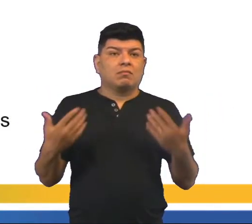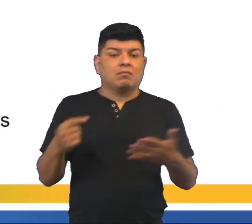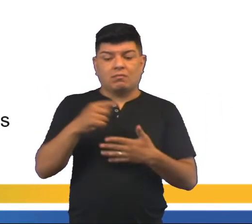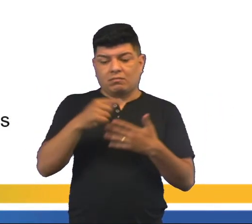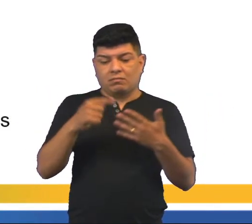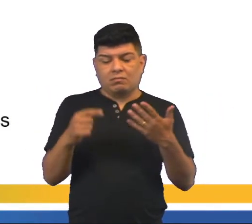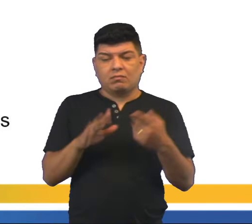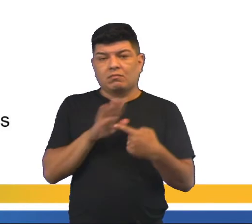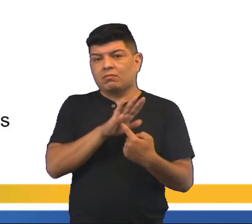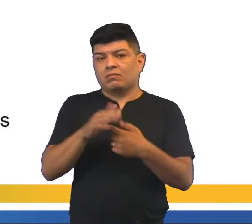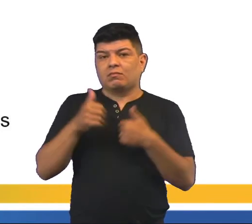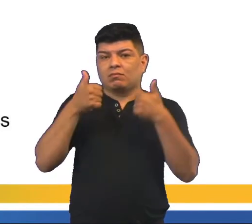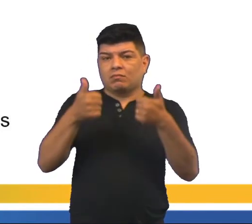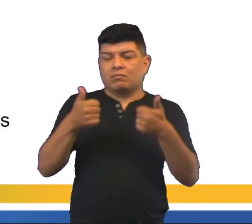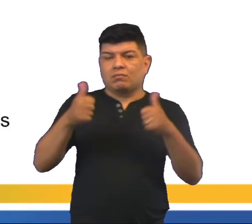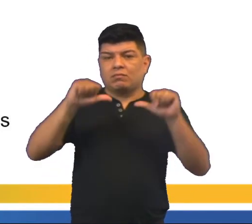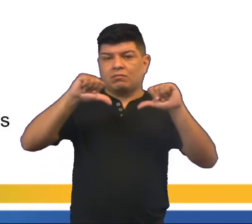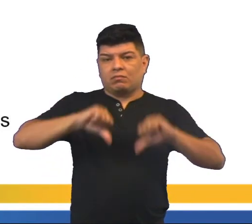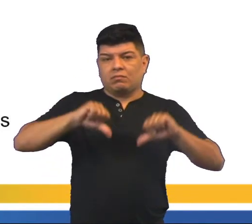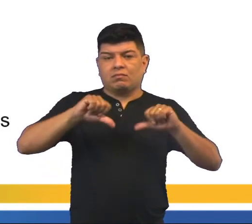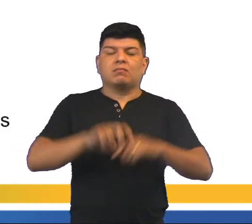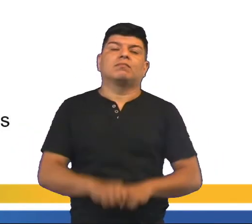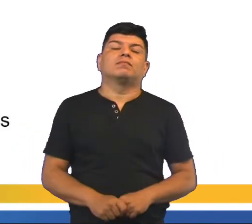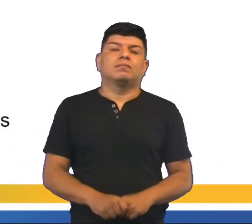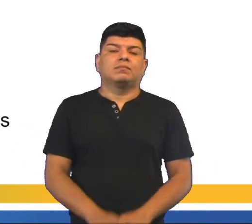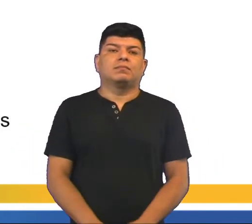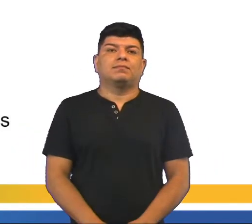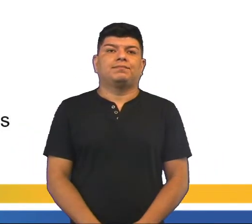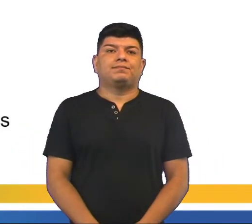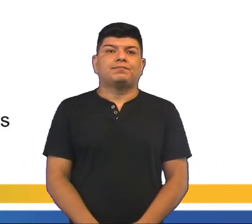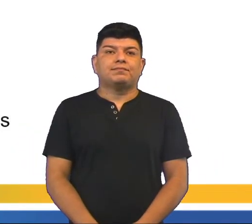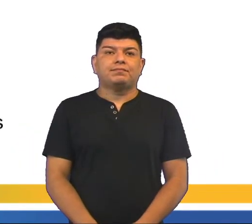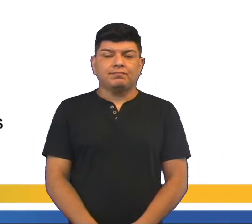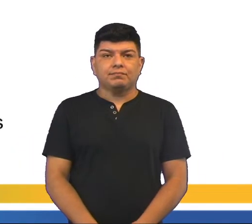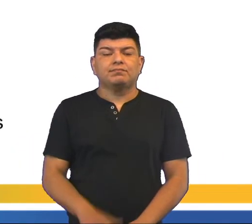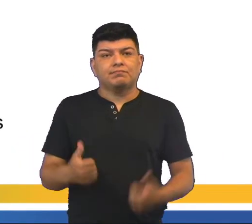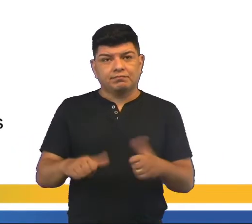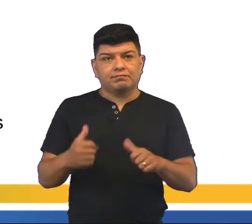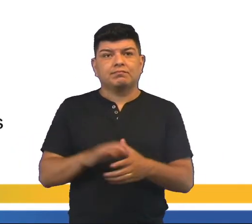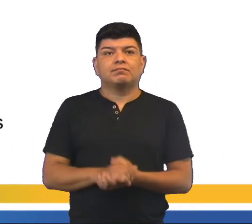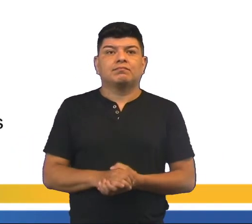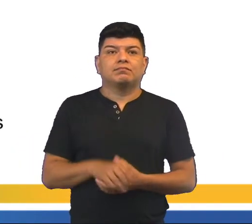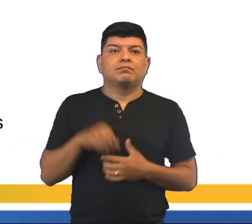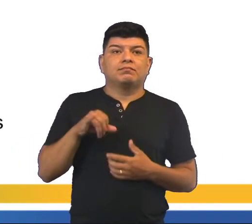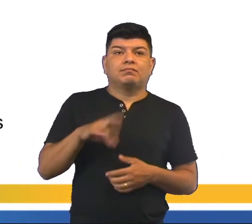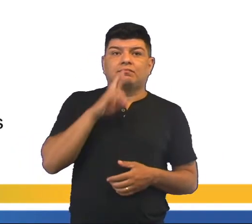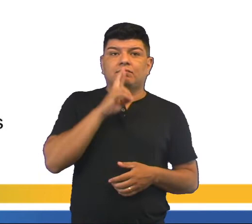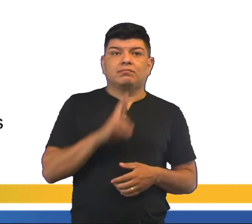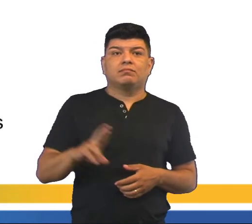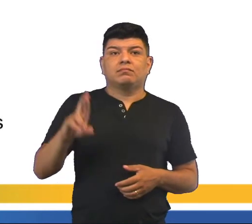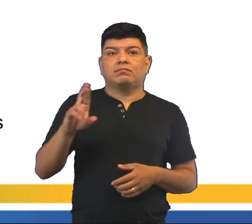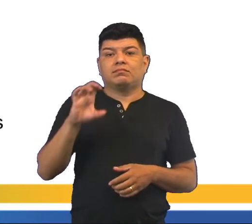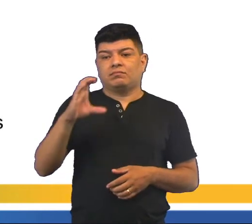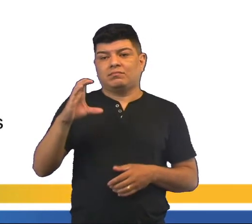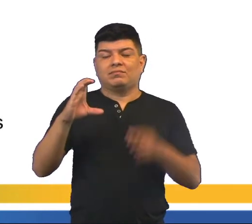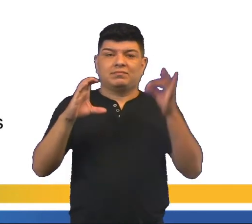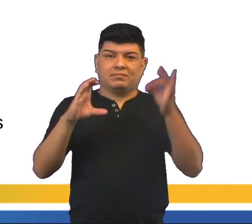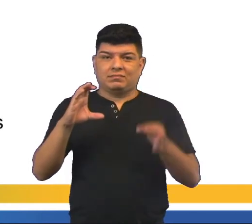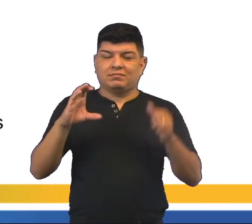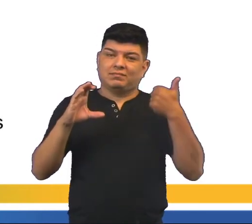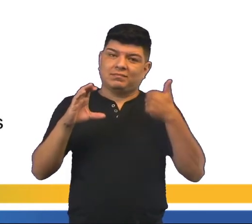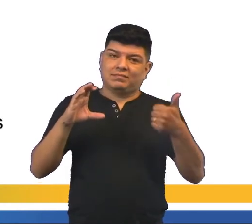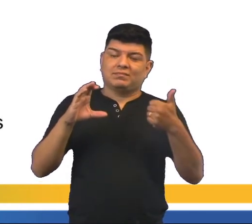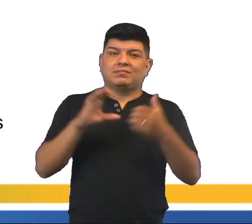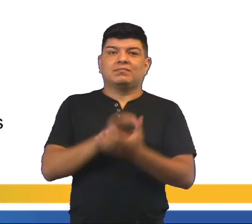gente, que apresenta tanto um positivo quanto um negativo aí? Analisou? Bom, se você marcou a letra C, você acertou,